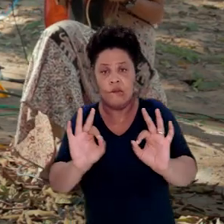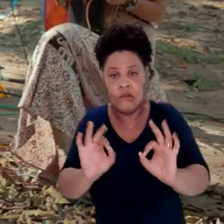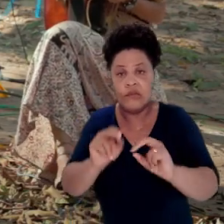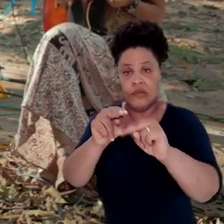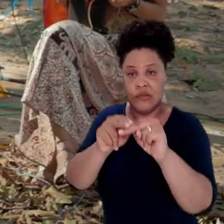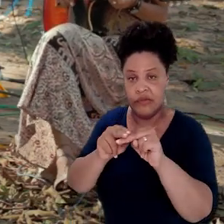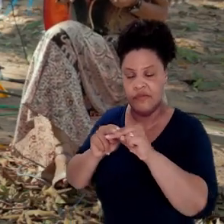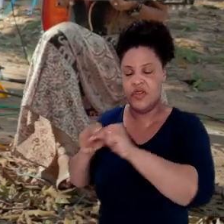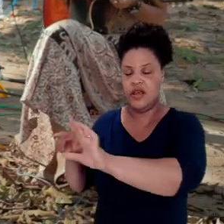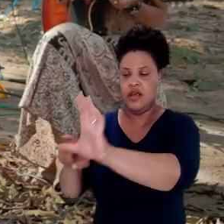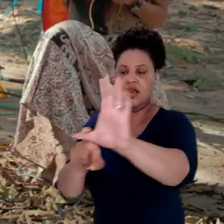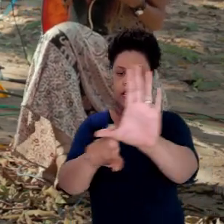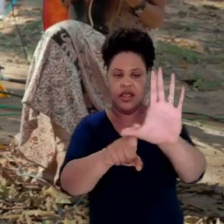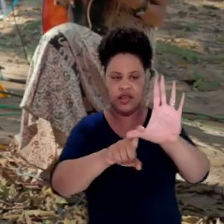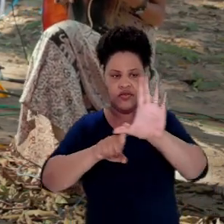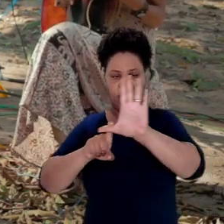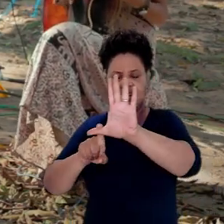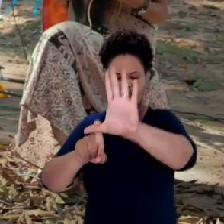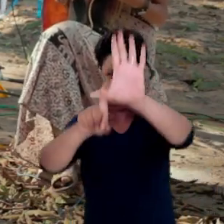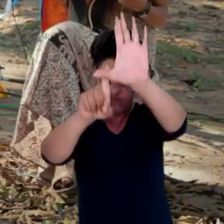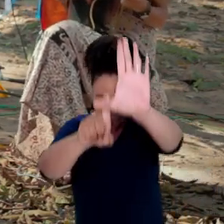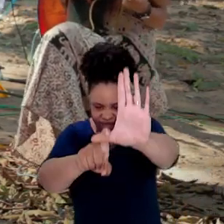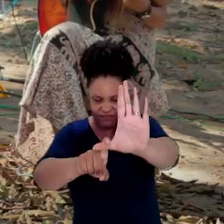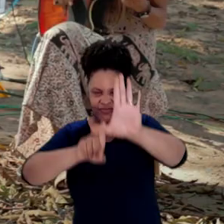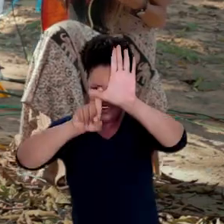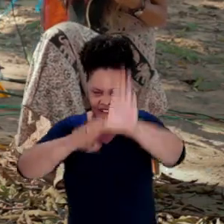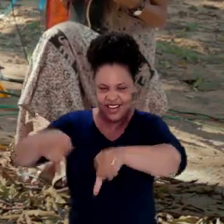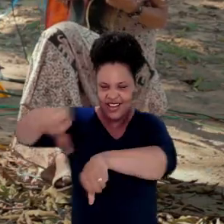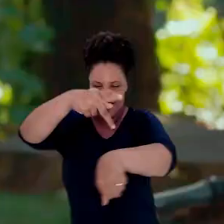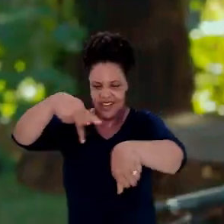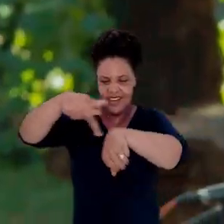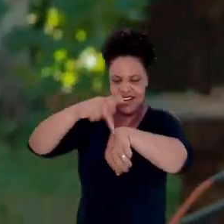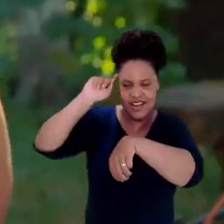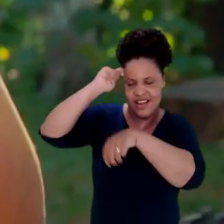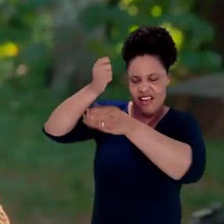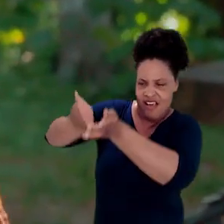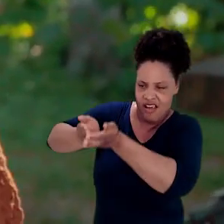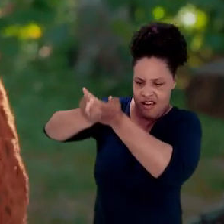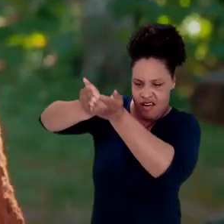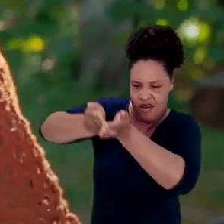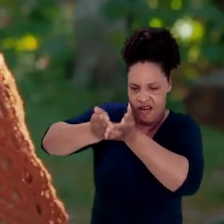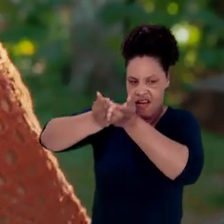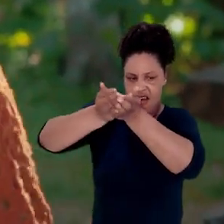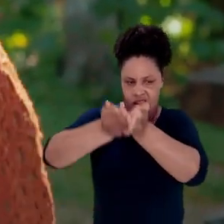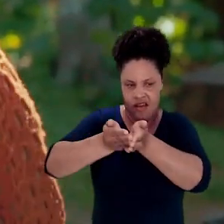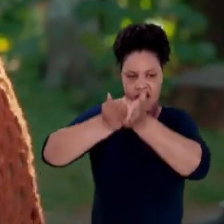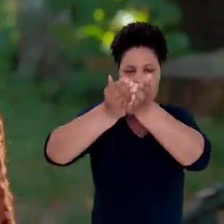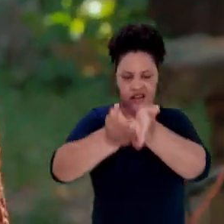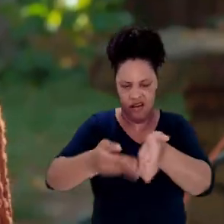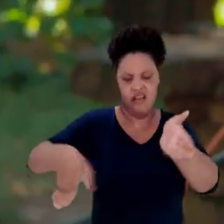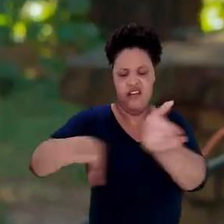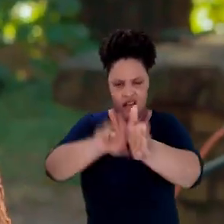Angola, Angola, Angola, Angola, ei, negro veio da senzala, senhorzinho,